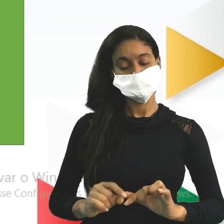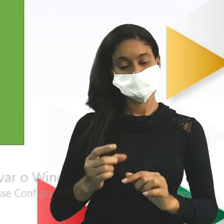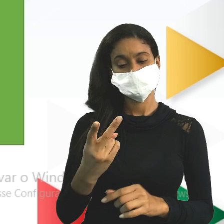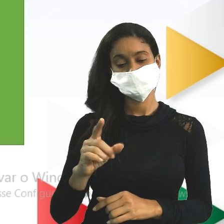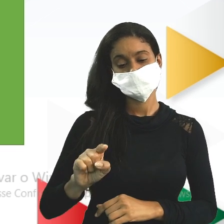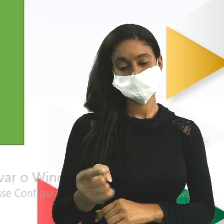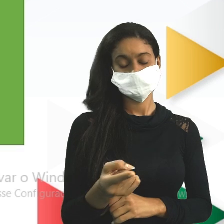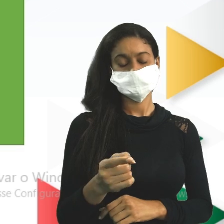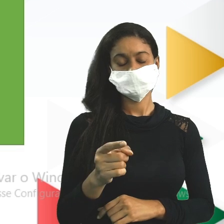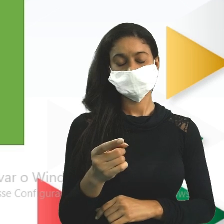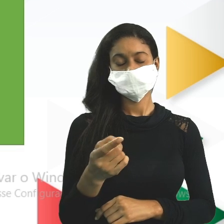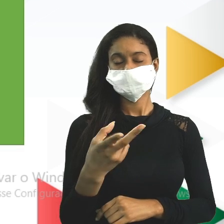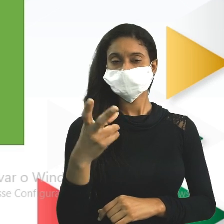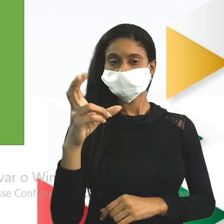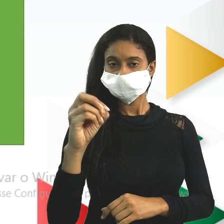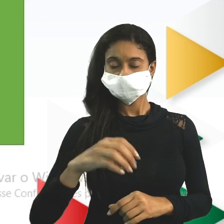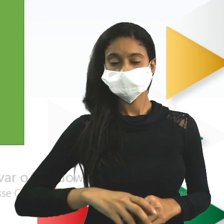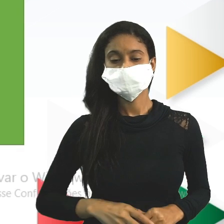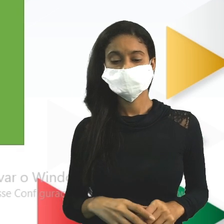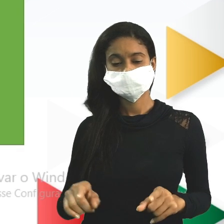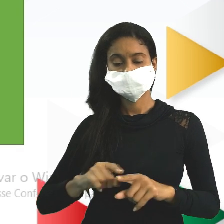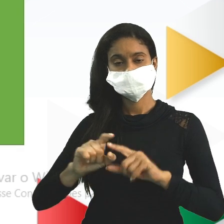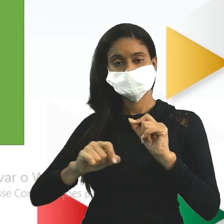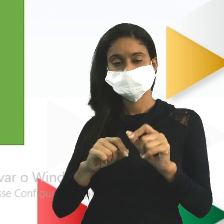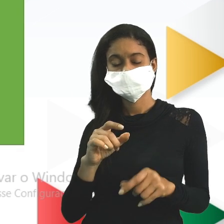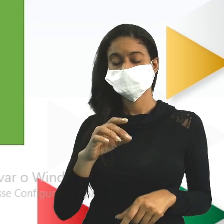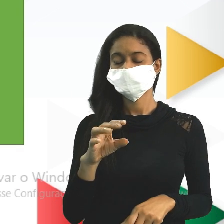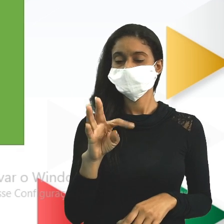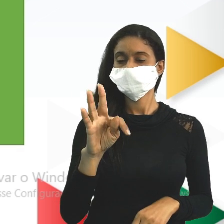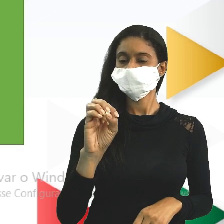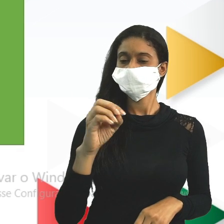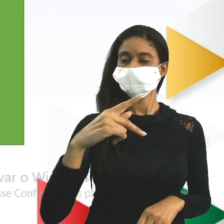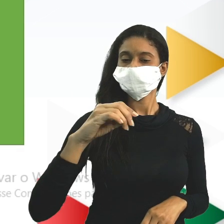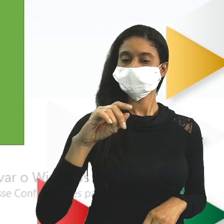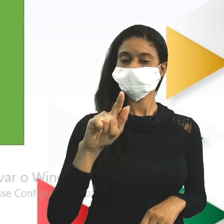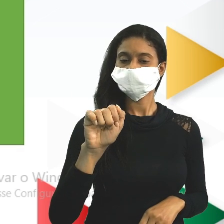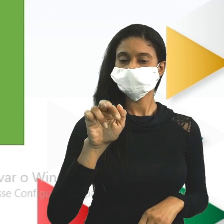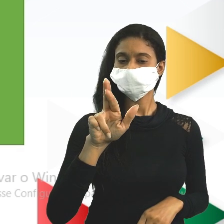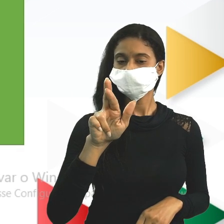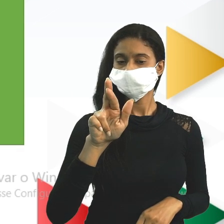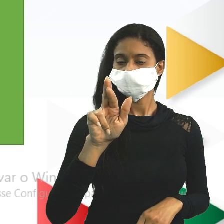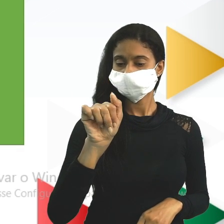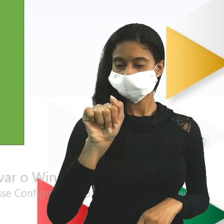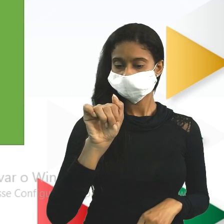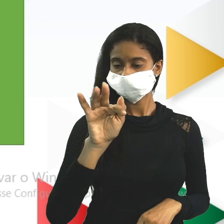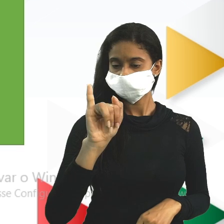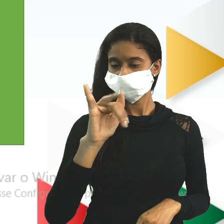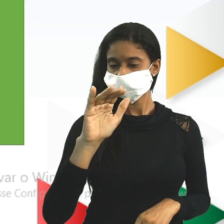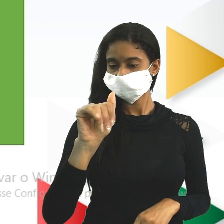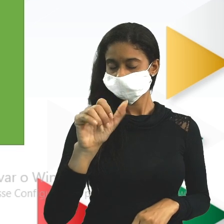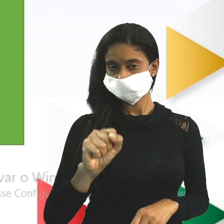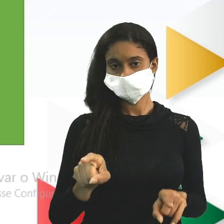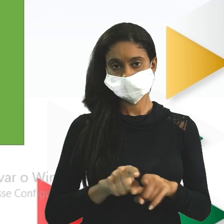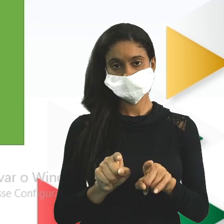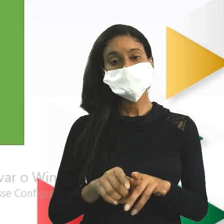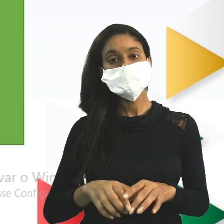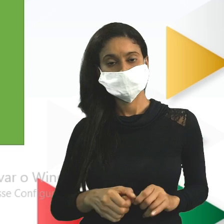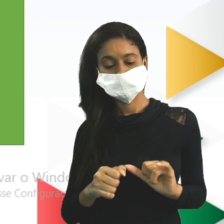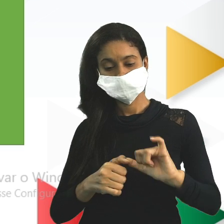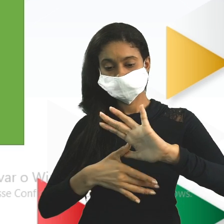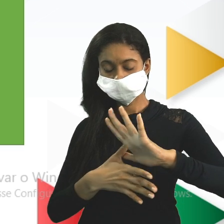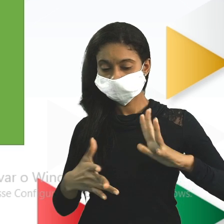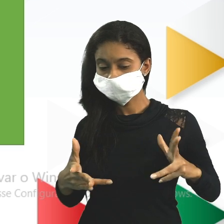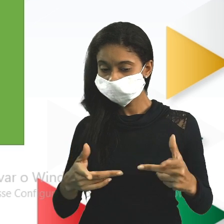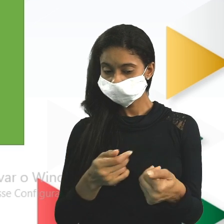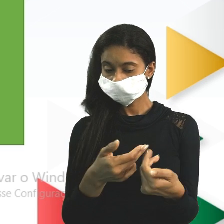e menores ainda. Seria cartas topográficas, cartas gerais, seria atlas, seria mapas